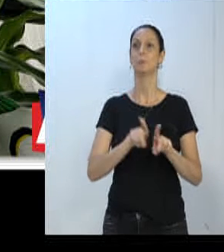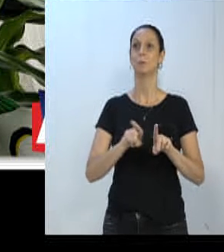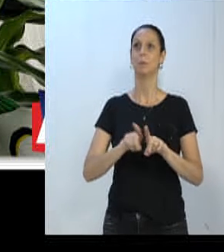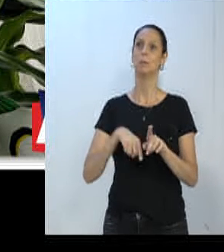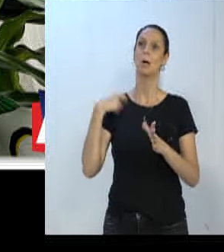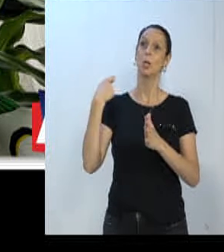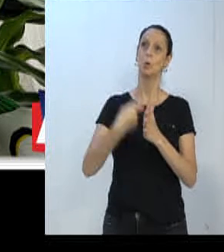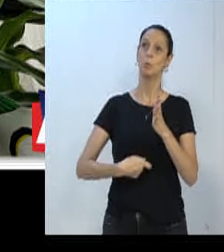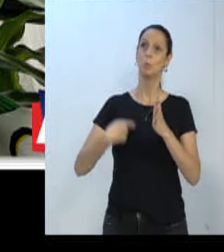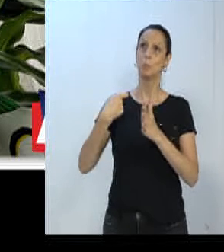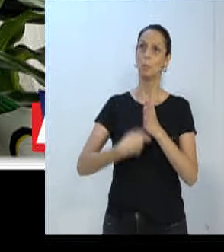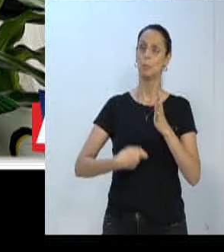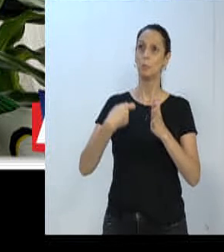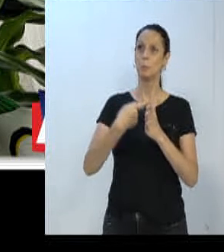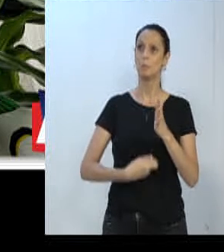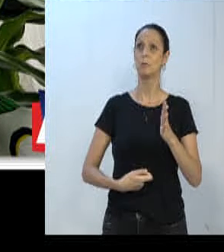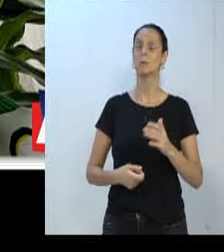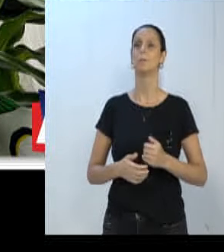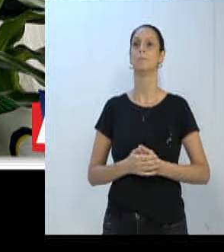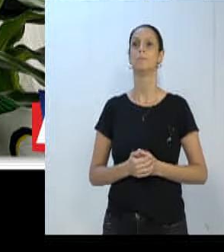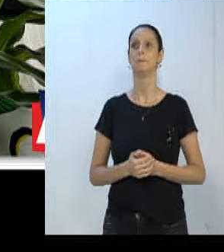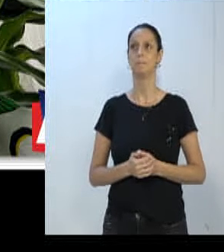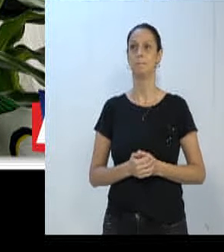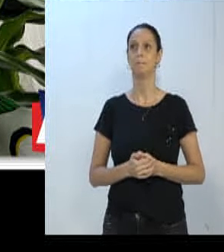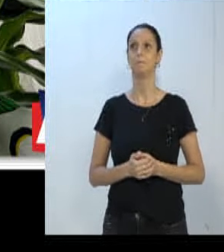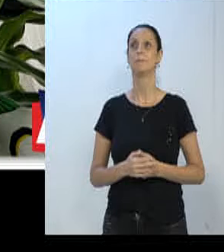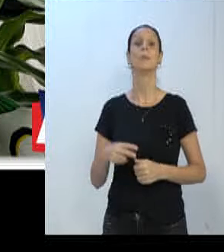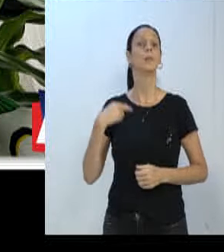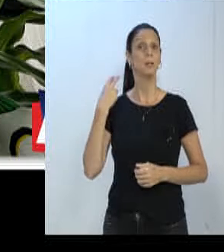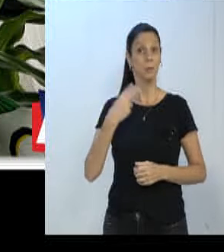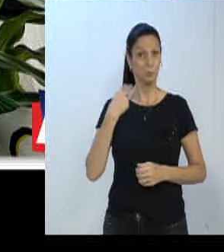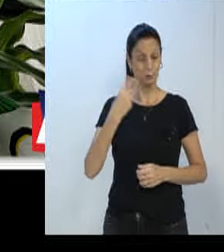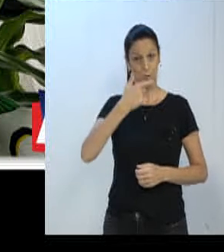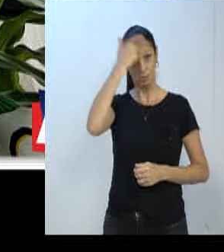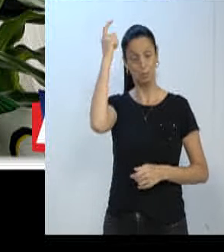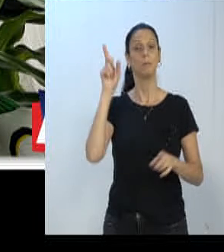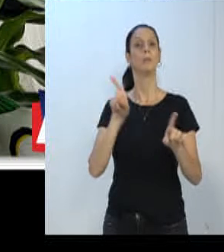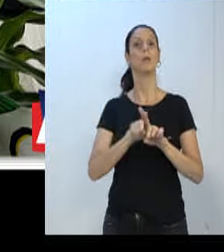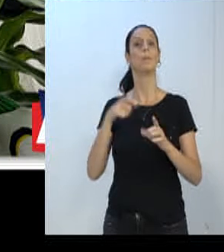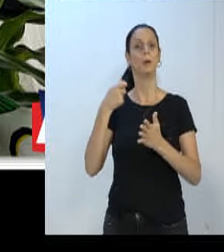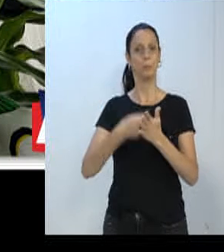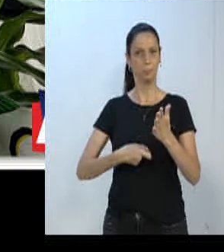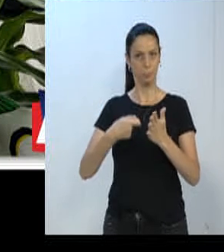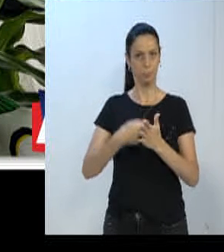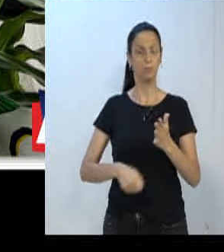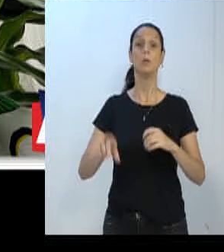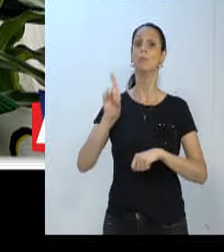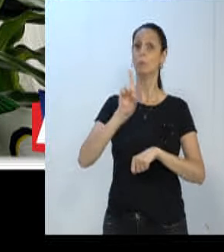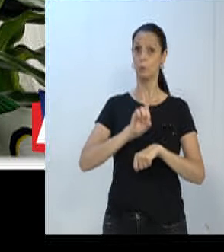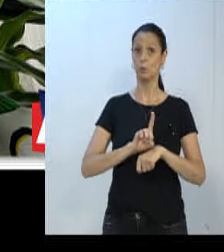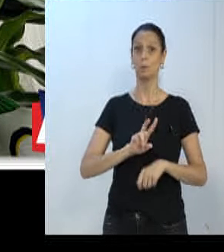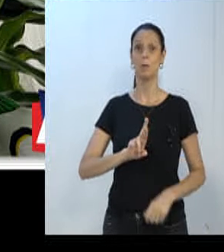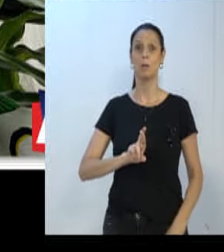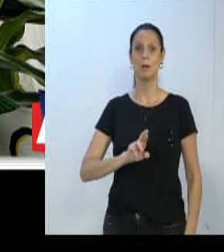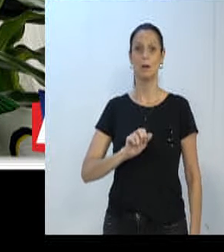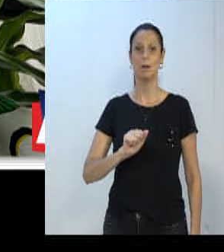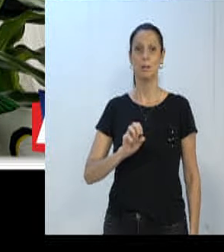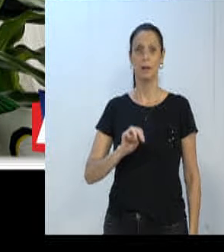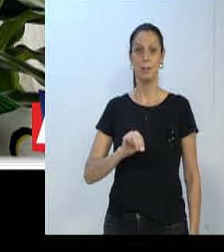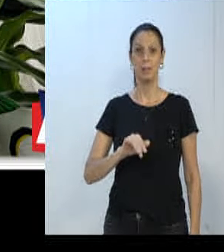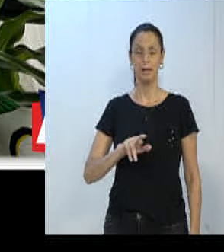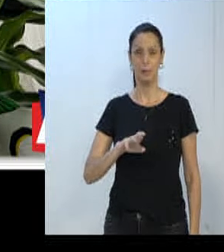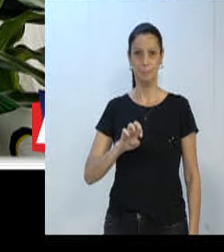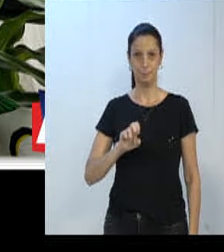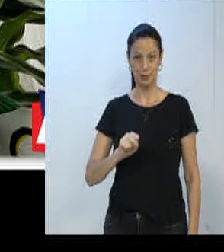luta também o vereador dele Pereira lutou bastante mas o diretor Ramires também esses anos todos que